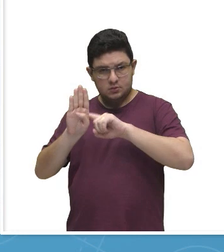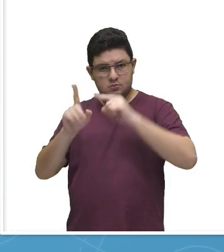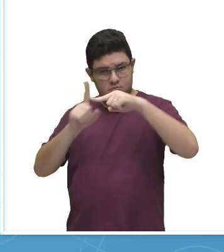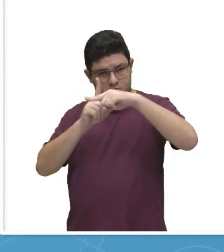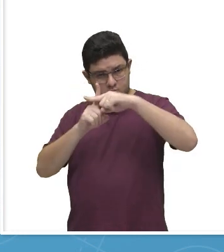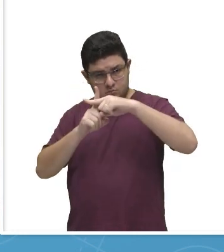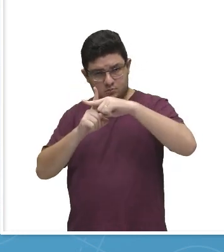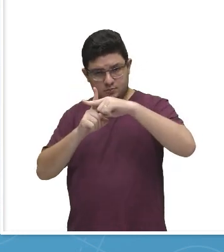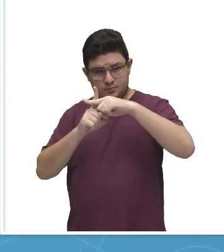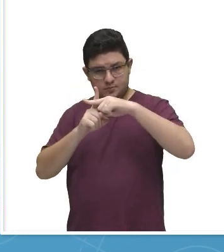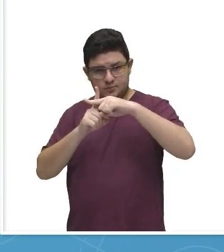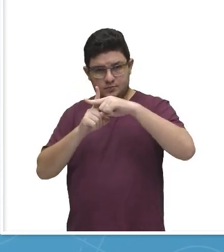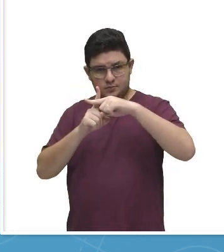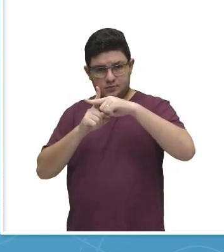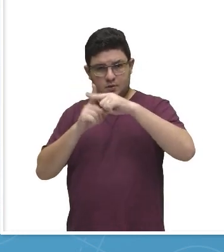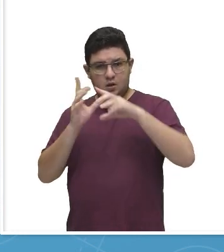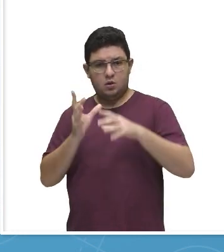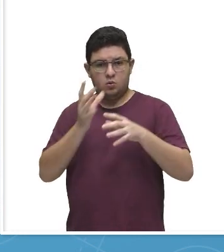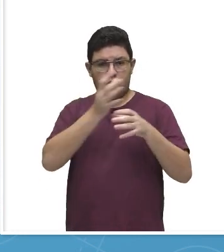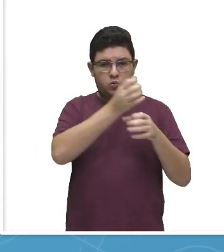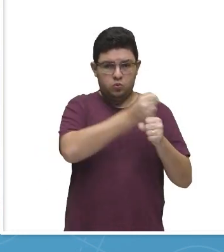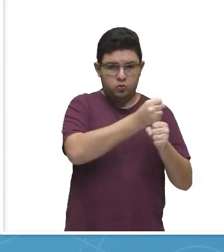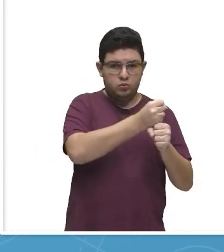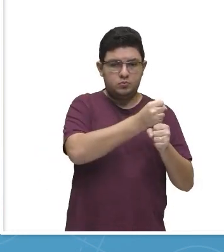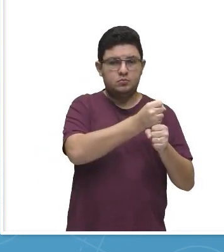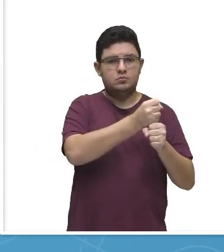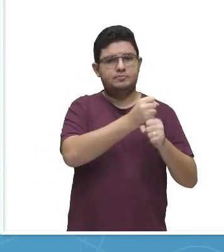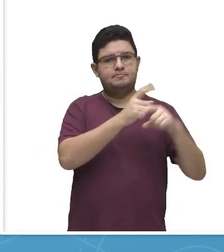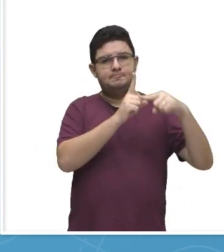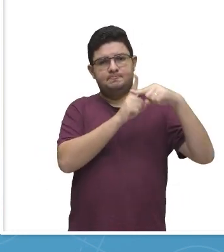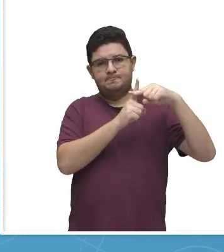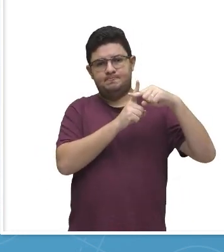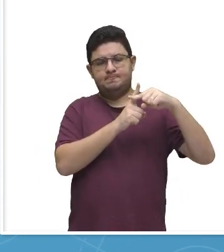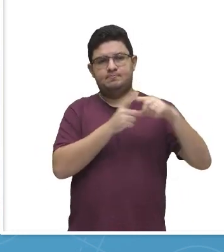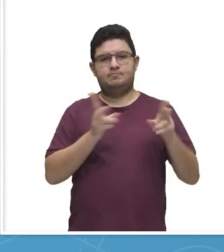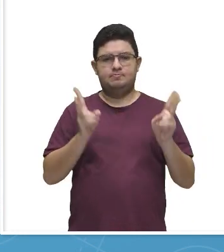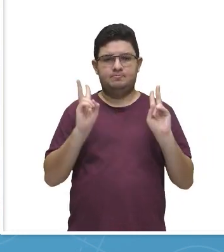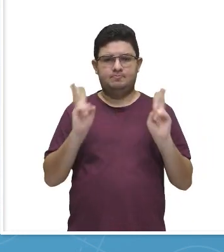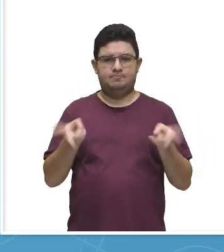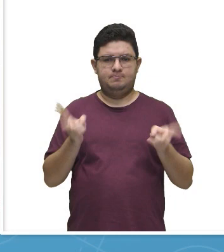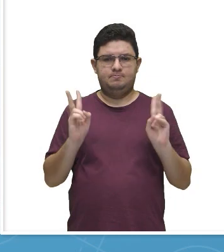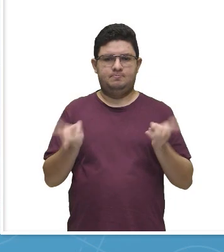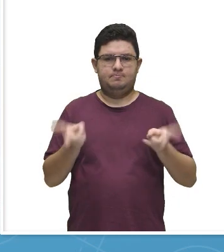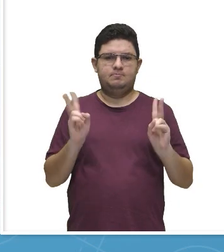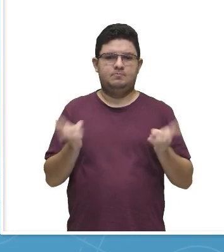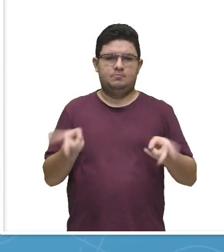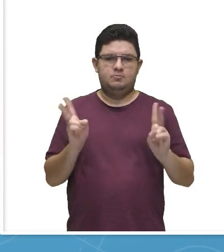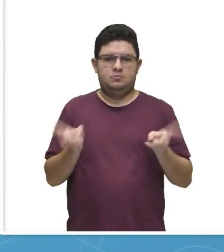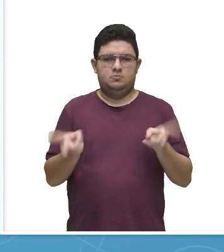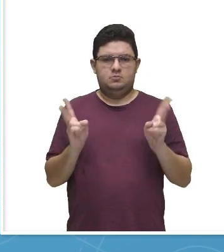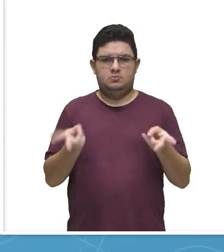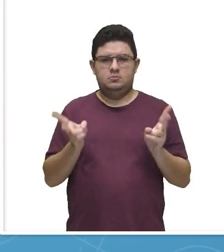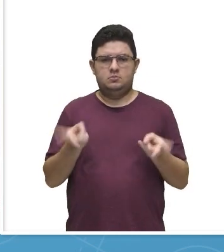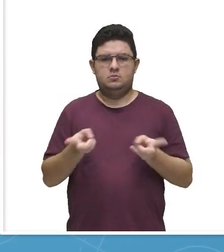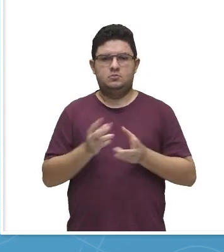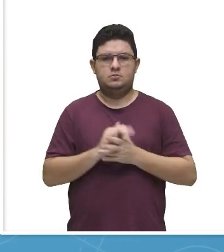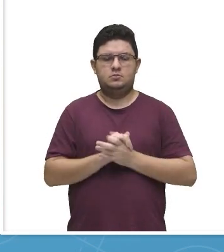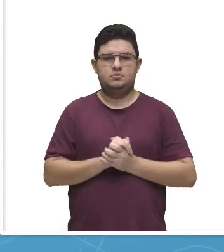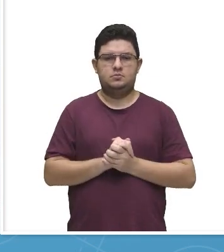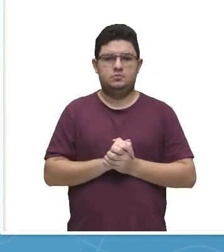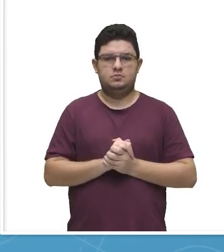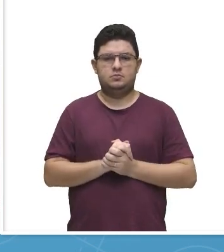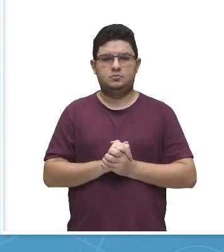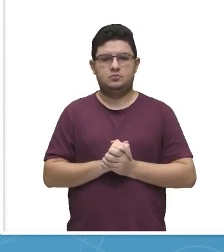potência, ou seja, o resultado da operação sempre será um número o quê? Positivo.